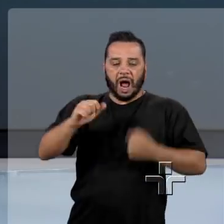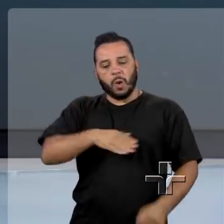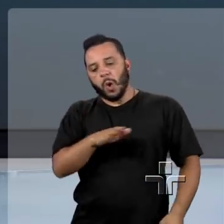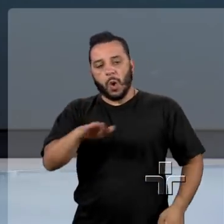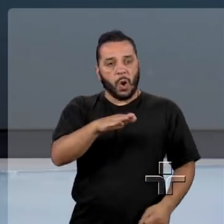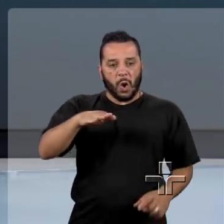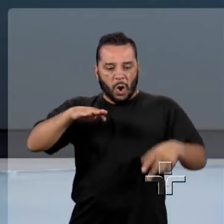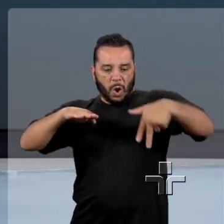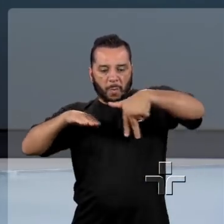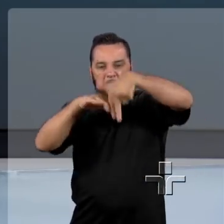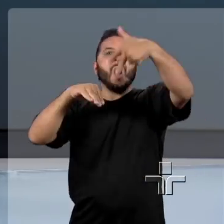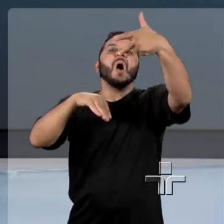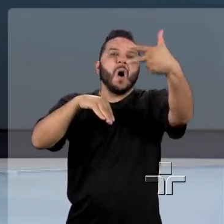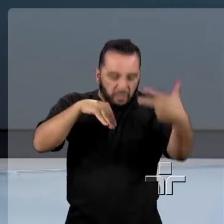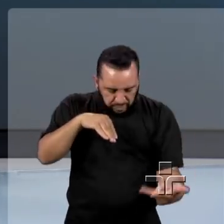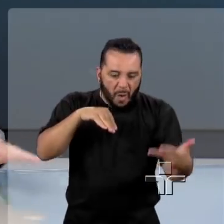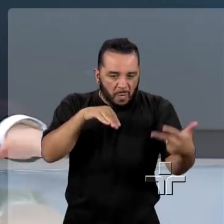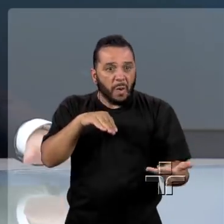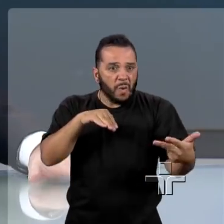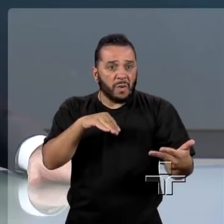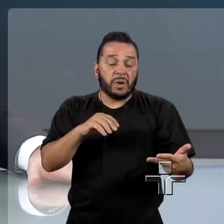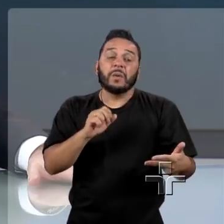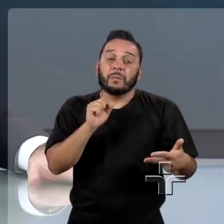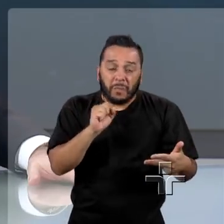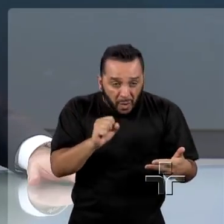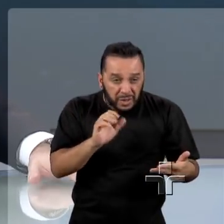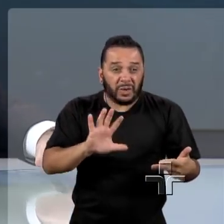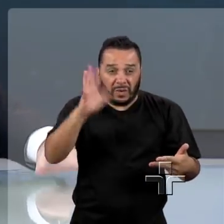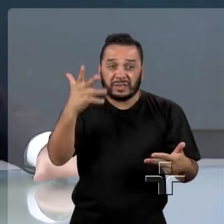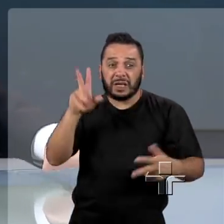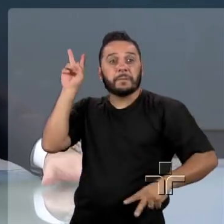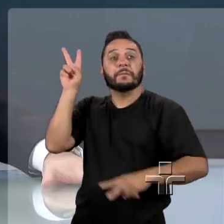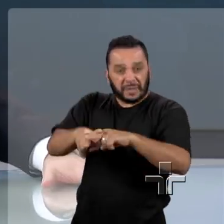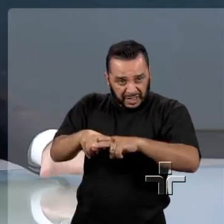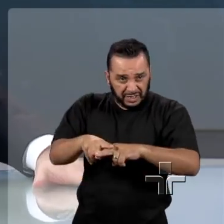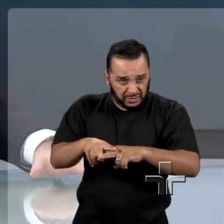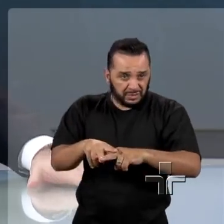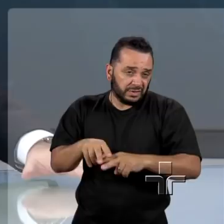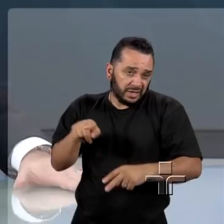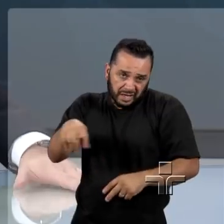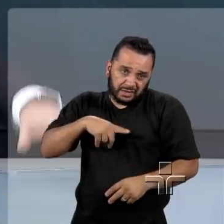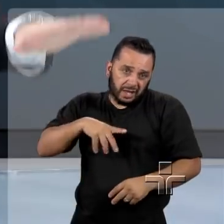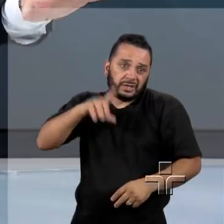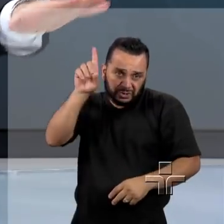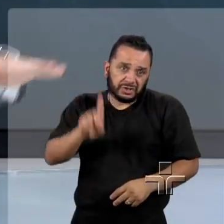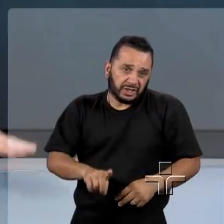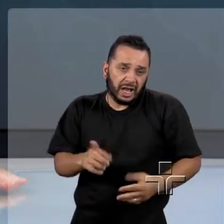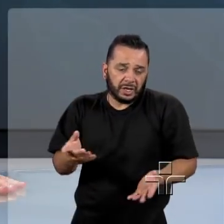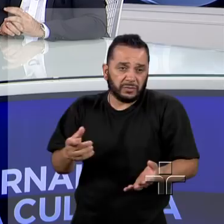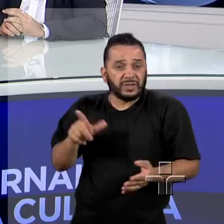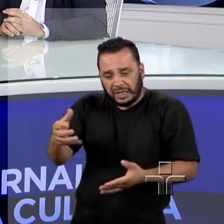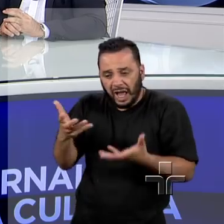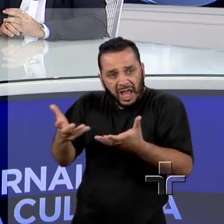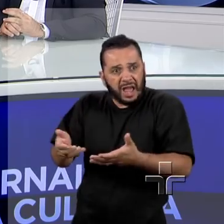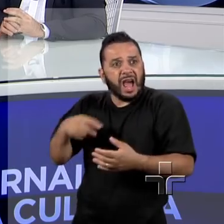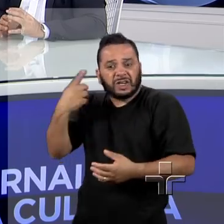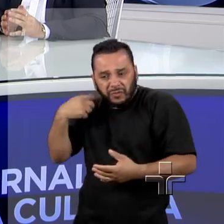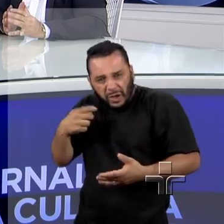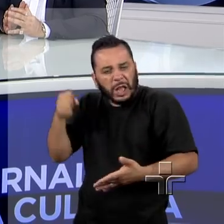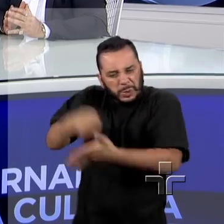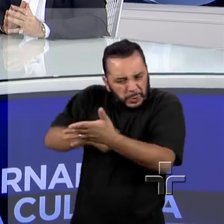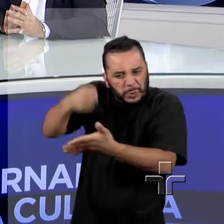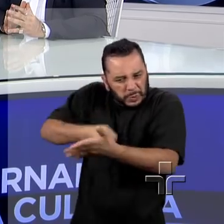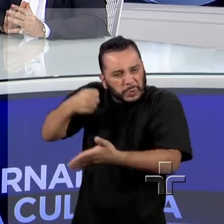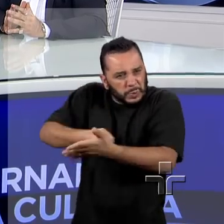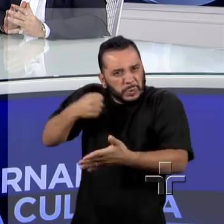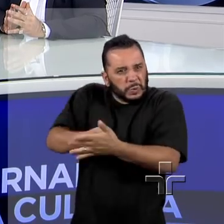filho muito bonzinho, no outro dia, pode ser considerado criminoso. Então, você vai querer, à luz do direito, todos os direitos que ele puder ter, como colocou o Liviano lá no comecinho, no primeiro